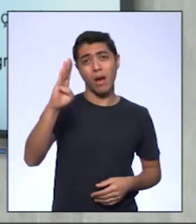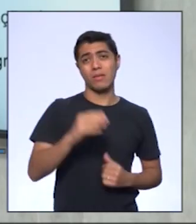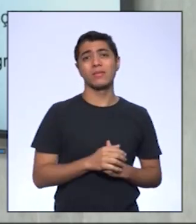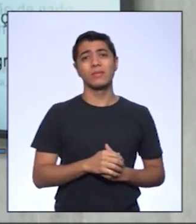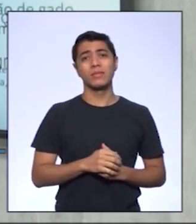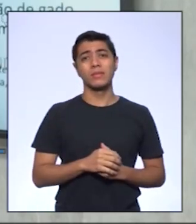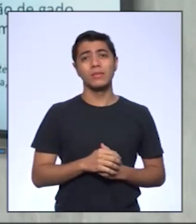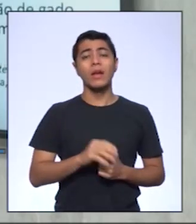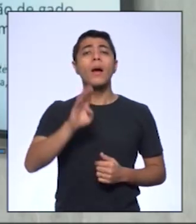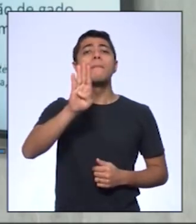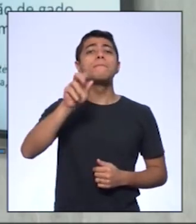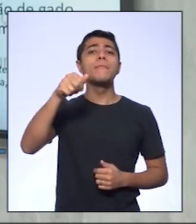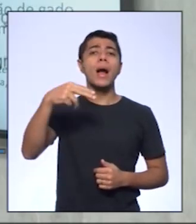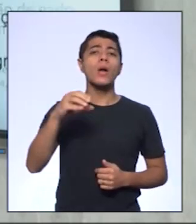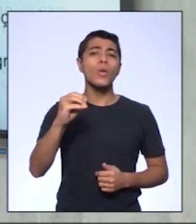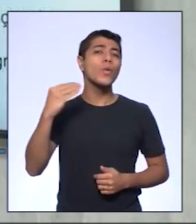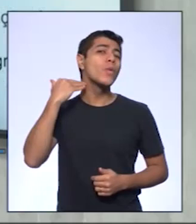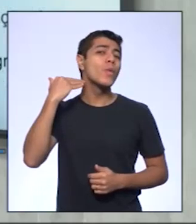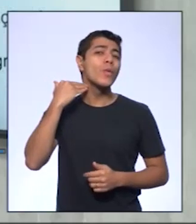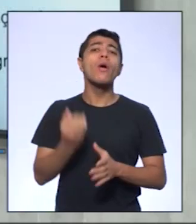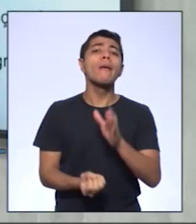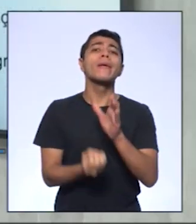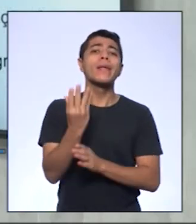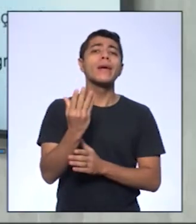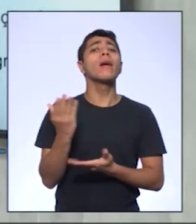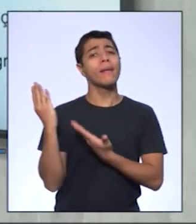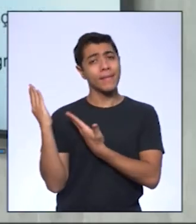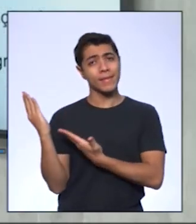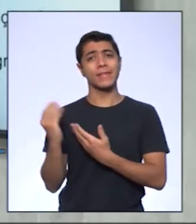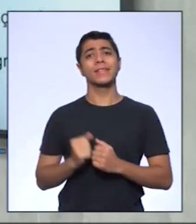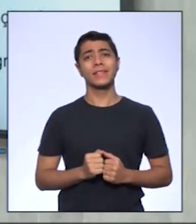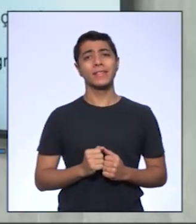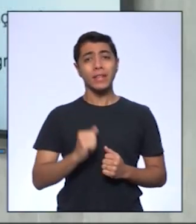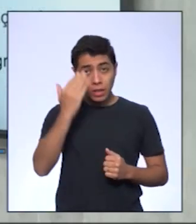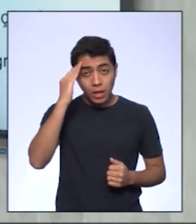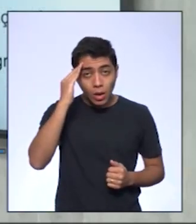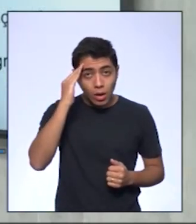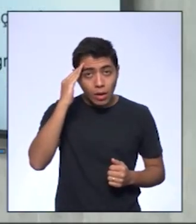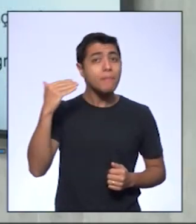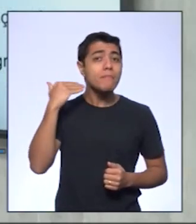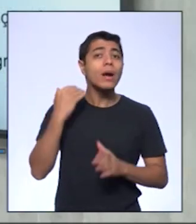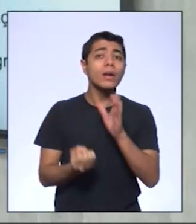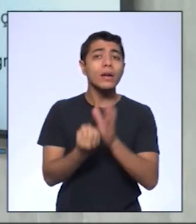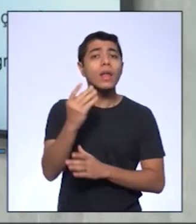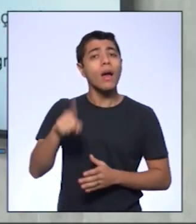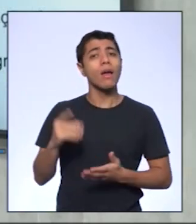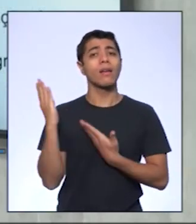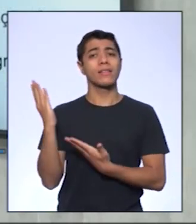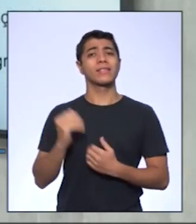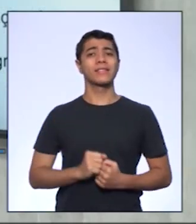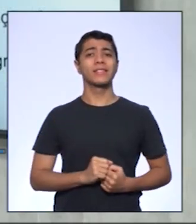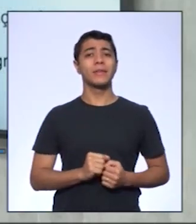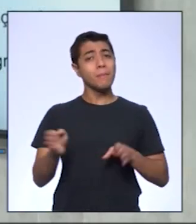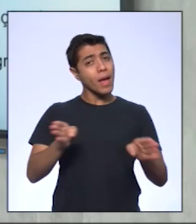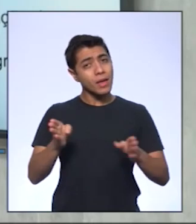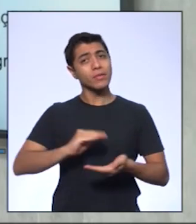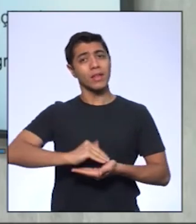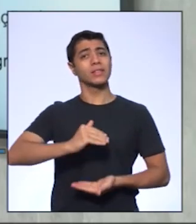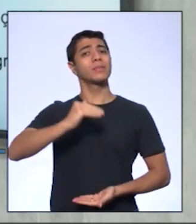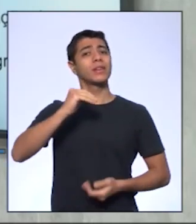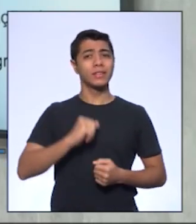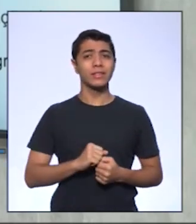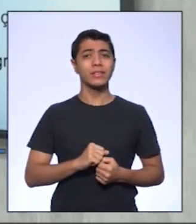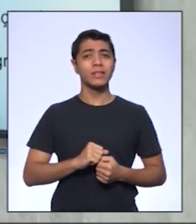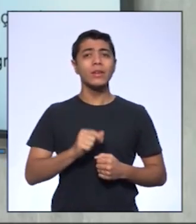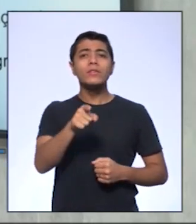aqui. Entendeu o que eu tô falando? Opa, sem querer. Entendeu o que eu tô falando? Os bancos são daqui. Cara, a questão de renda, já ouviu falar sobre a usura, que é empréstimo